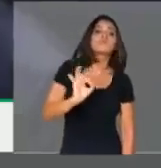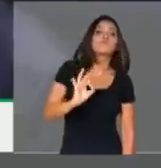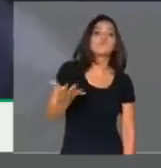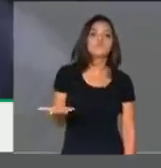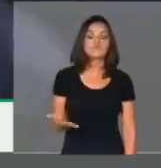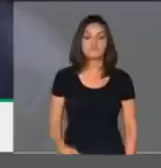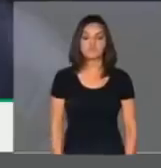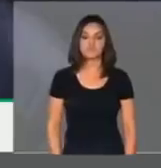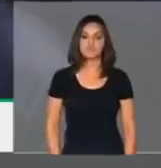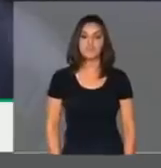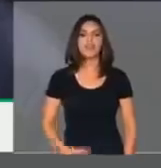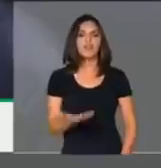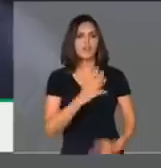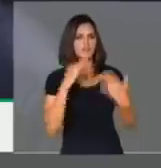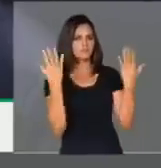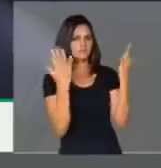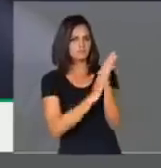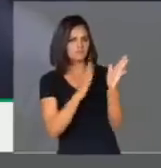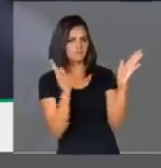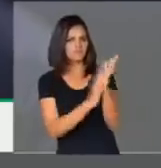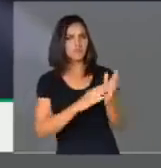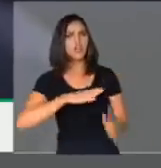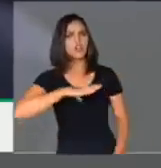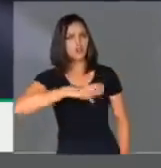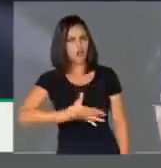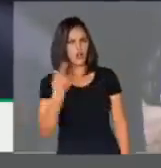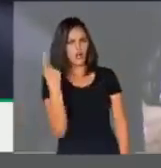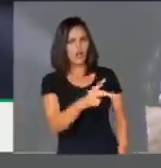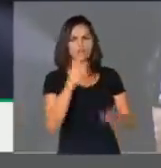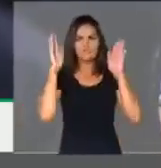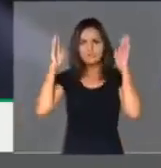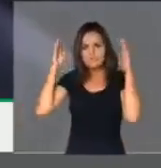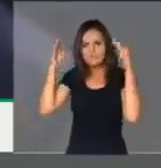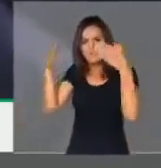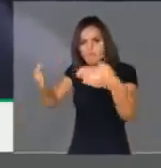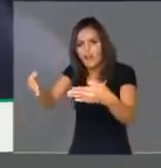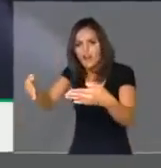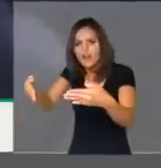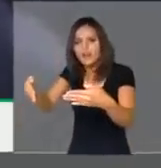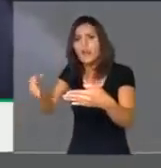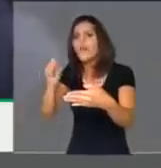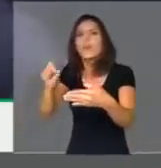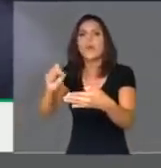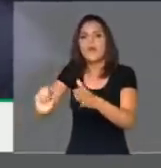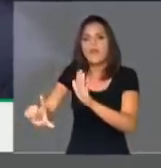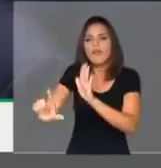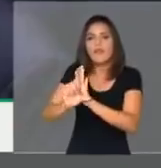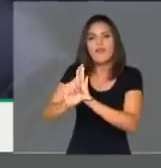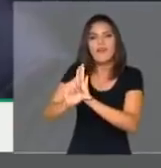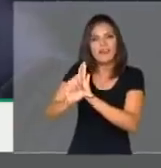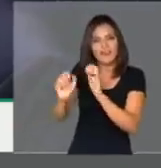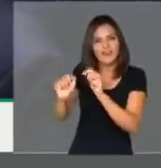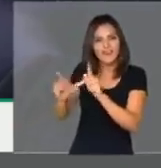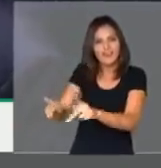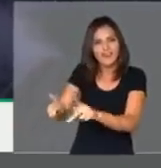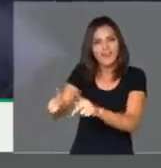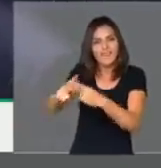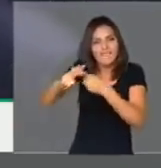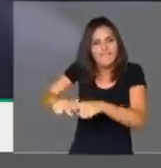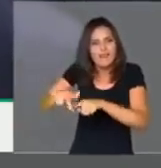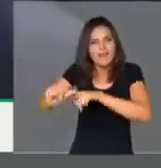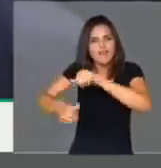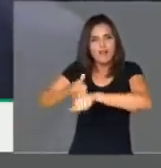lugar, parabenizá-lo pela coragem e pelo foco que Vossa Excelência está fazendo da reforma,